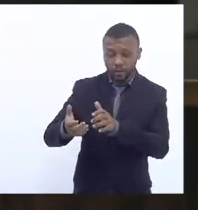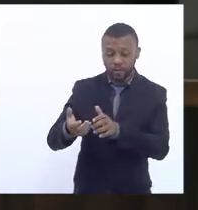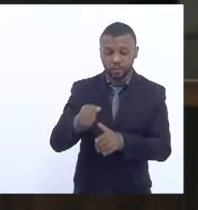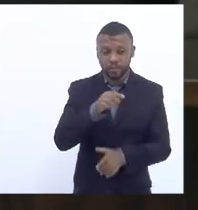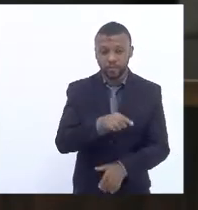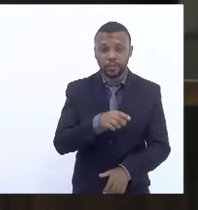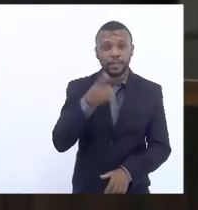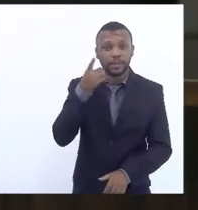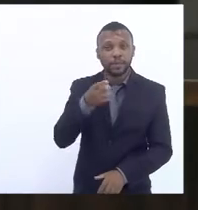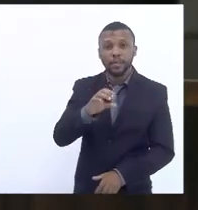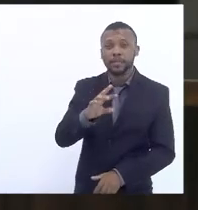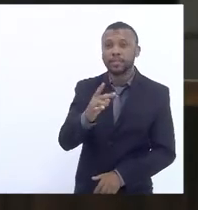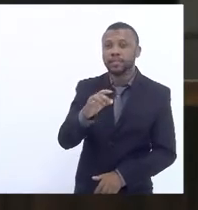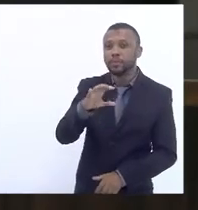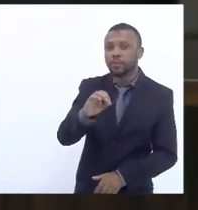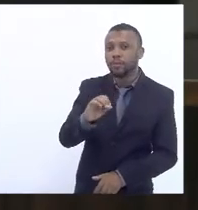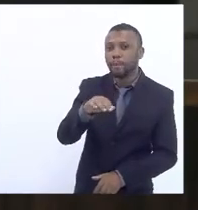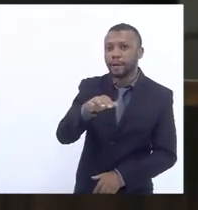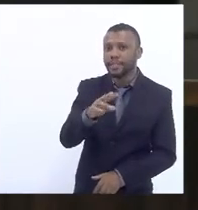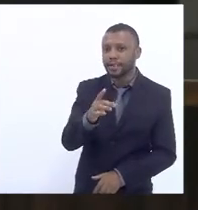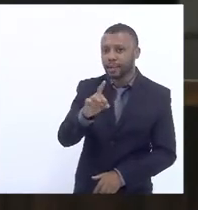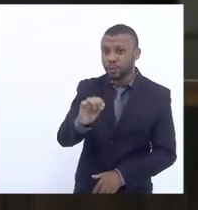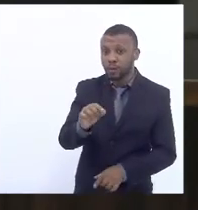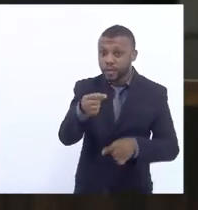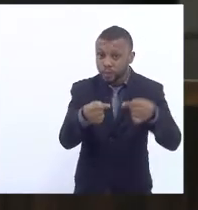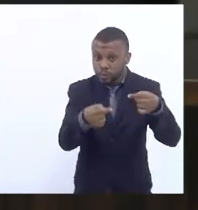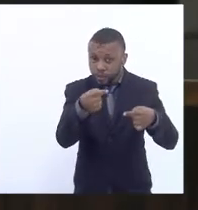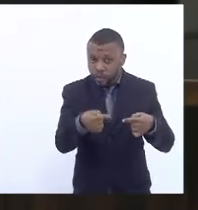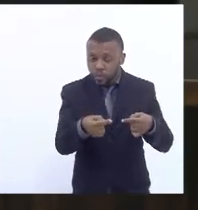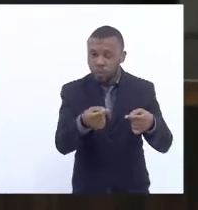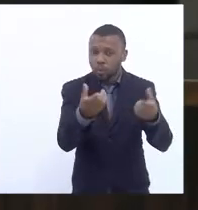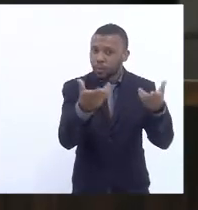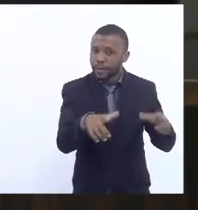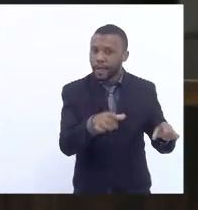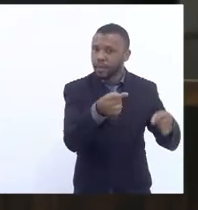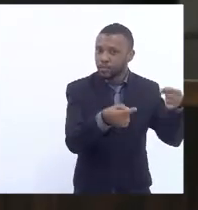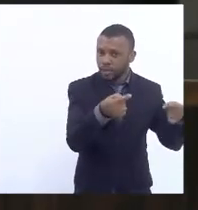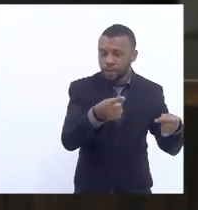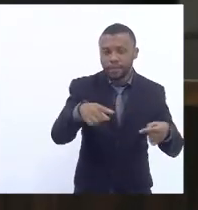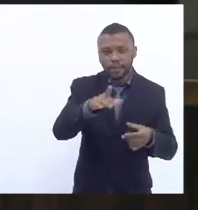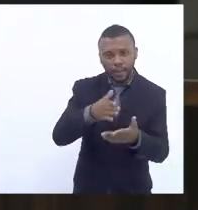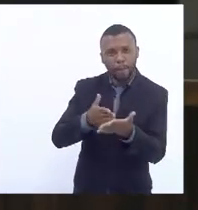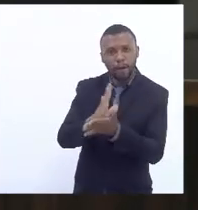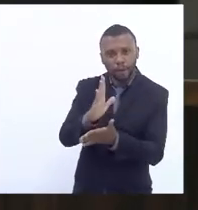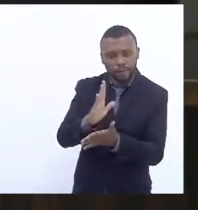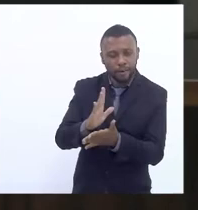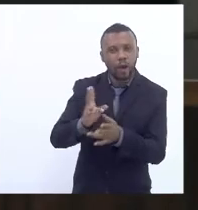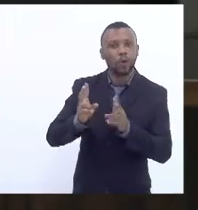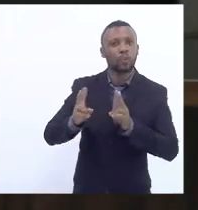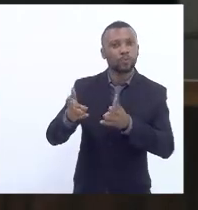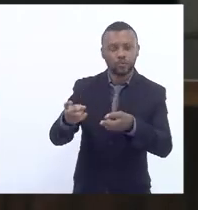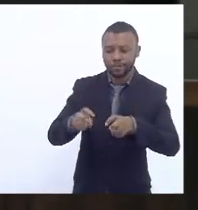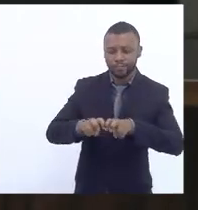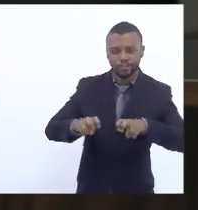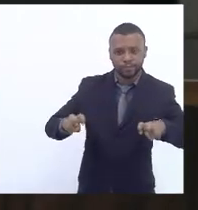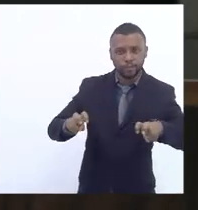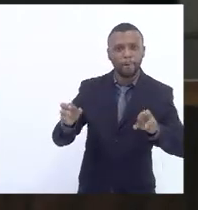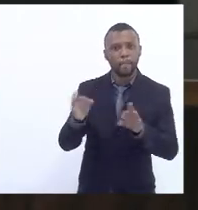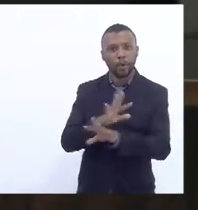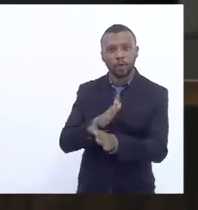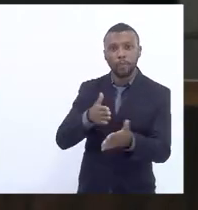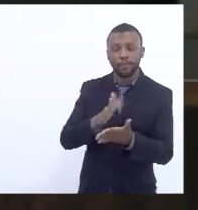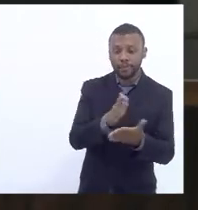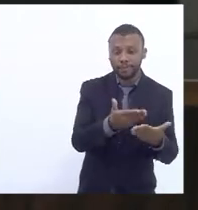Em discussão. Não havendo quem queira discutir, encerrar a discussão em votação. Senhores que aprovam, permaneçam como estão. Aprovado, vai